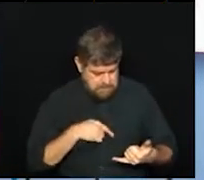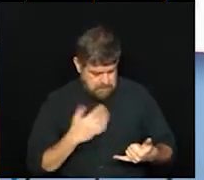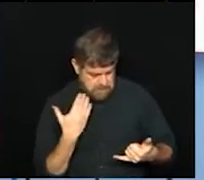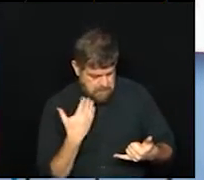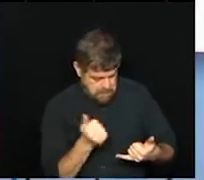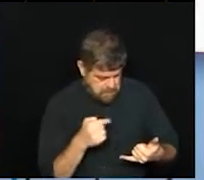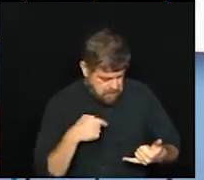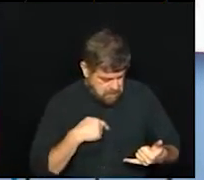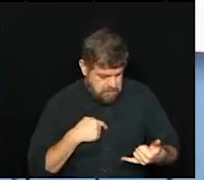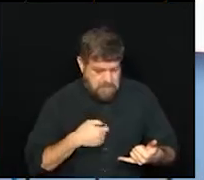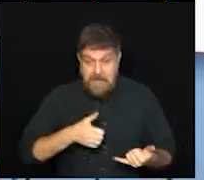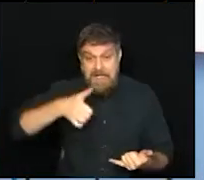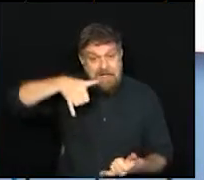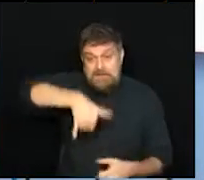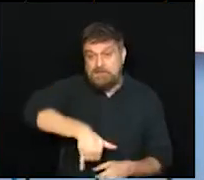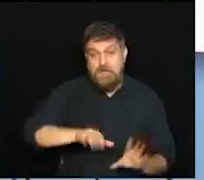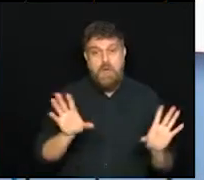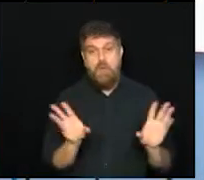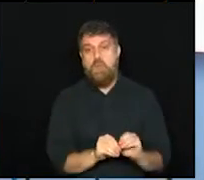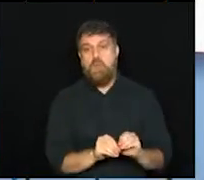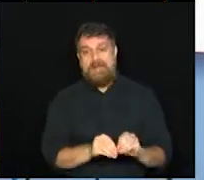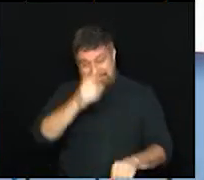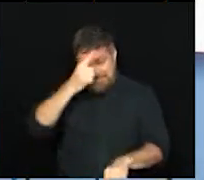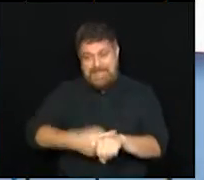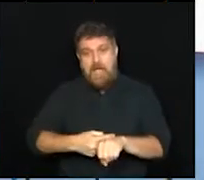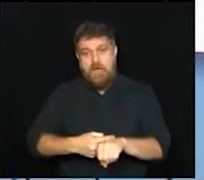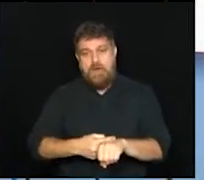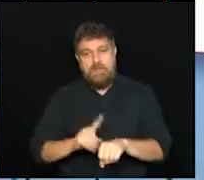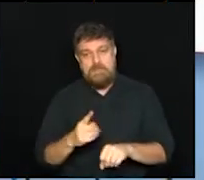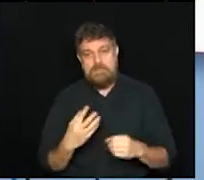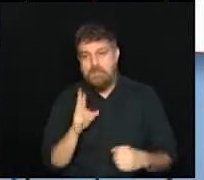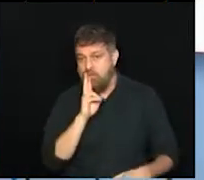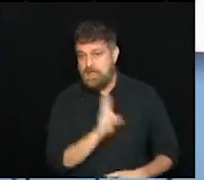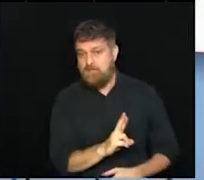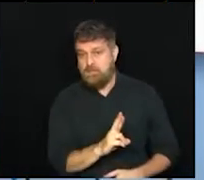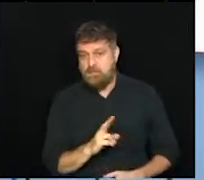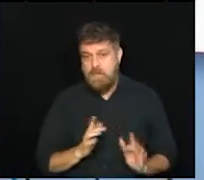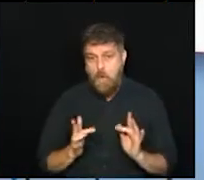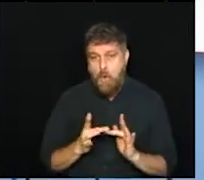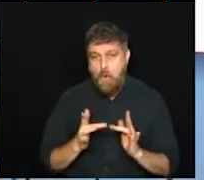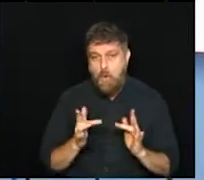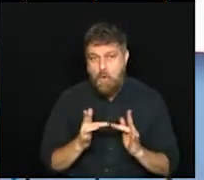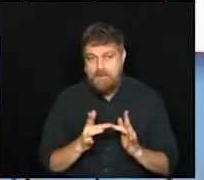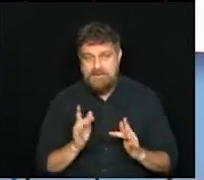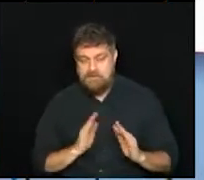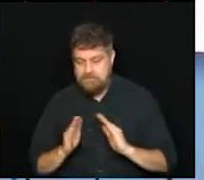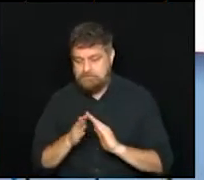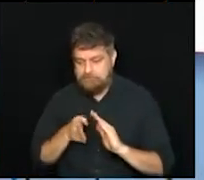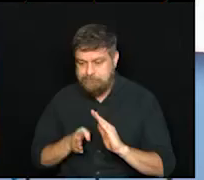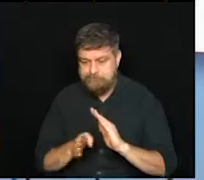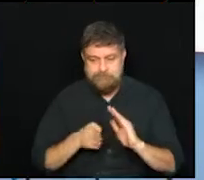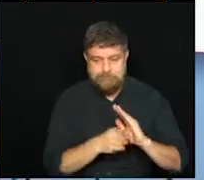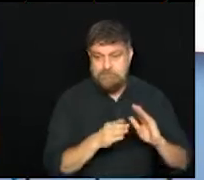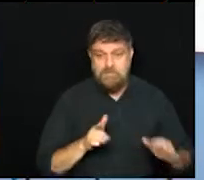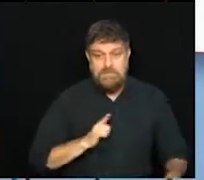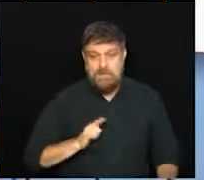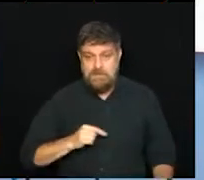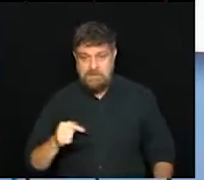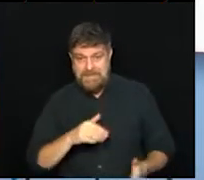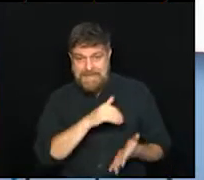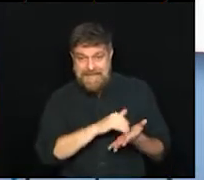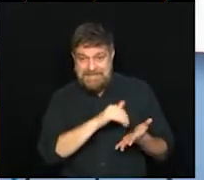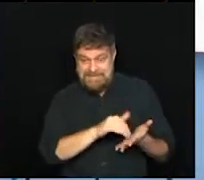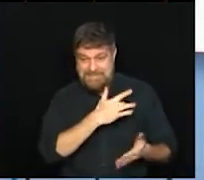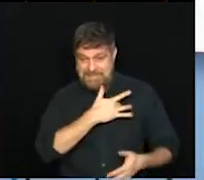chamada, desligue imediatamente. O contato com estabelecimentos, enfatiza a Secretaria